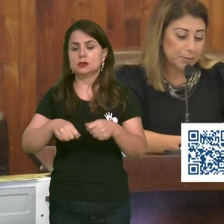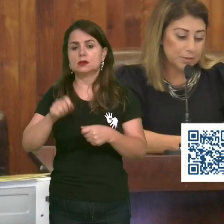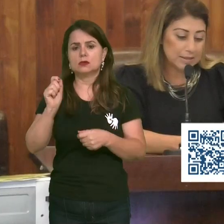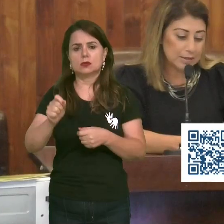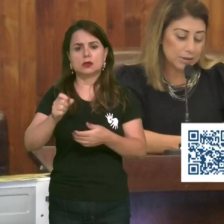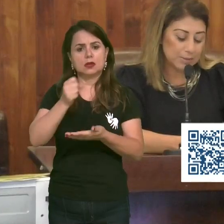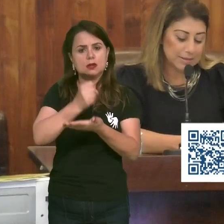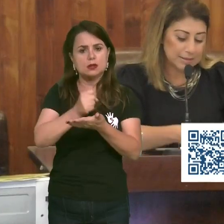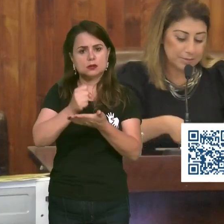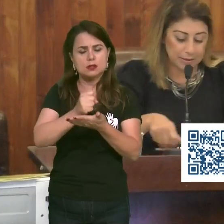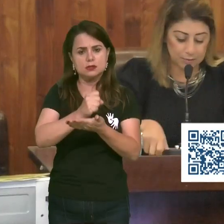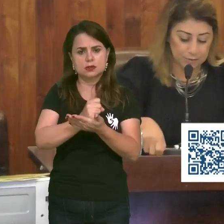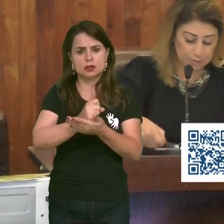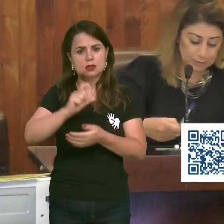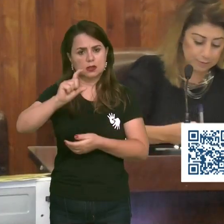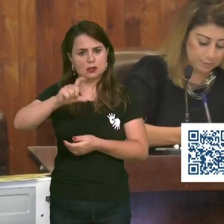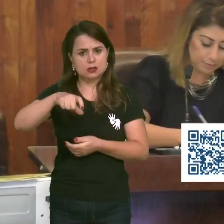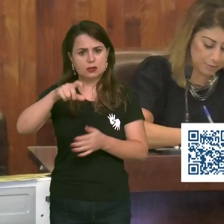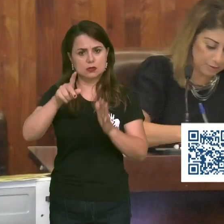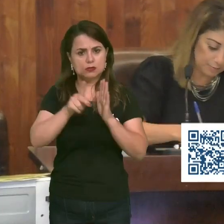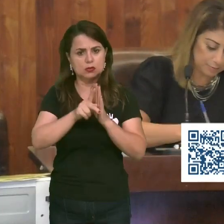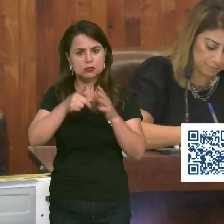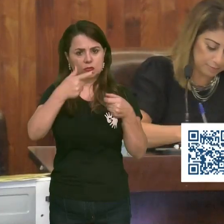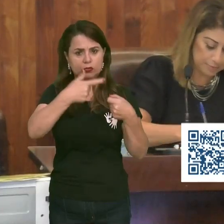para posterior abastecimento